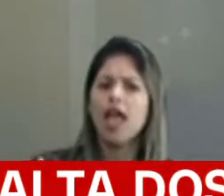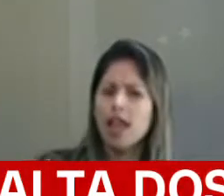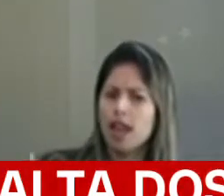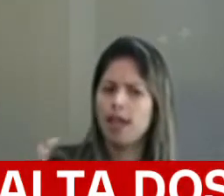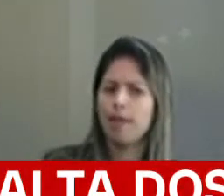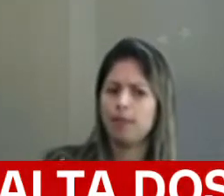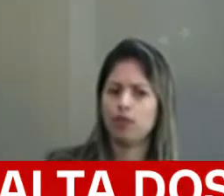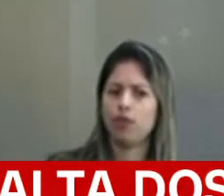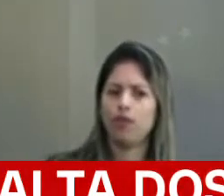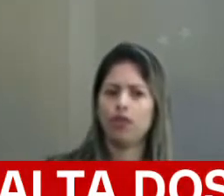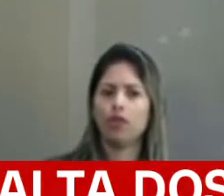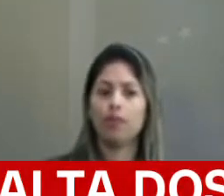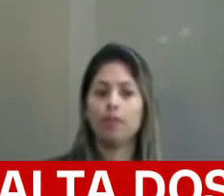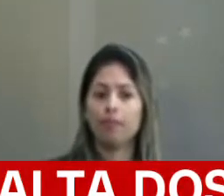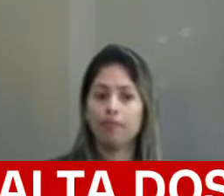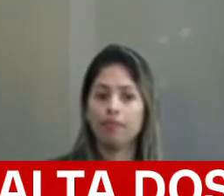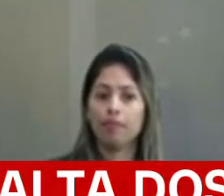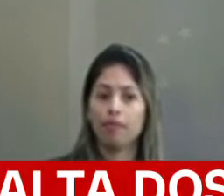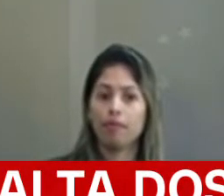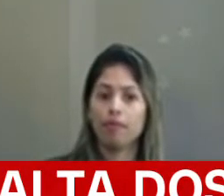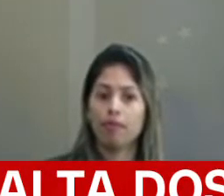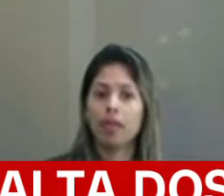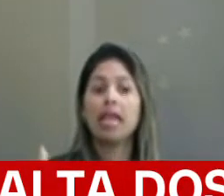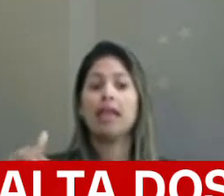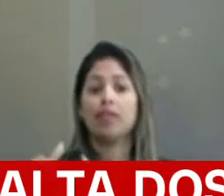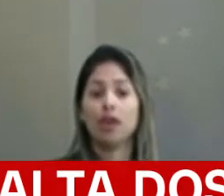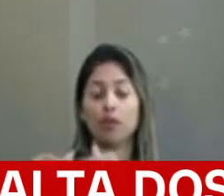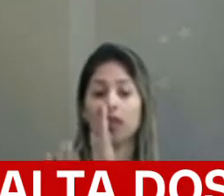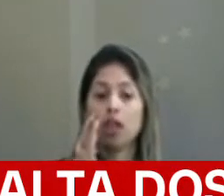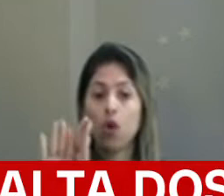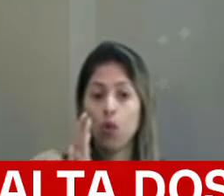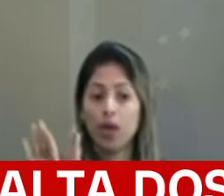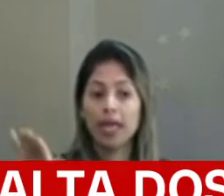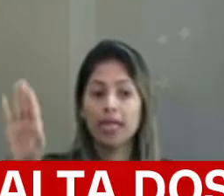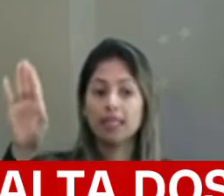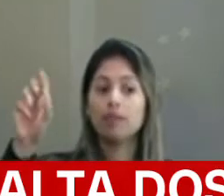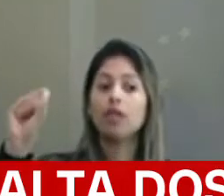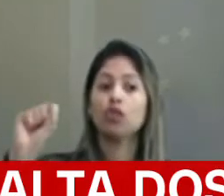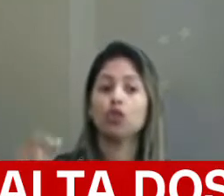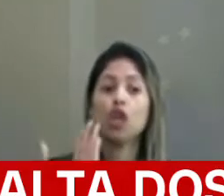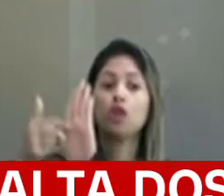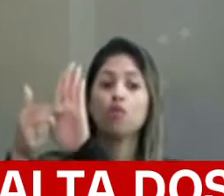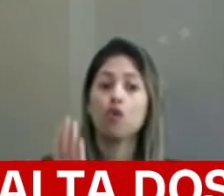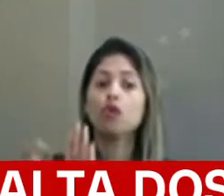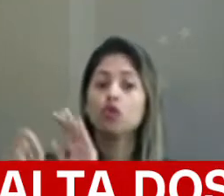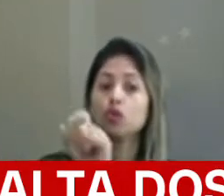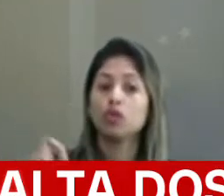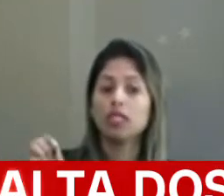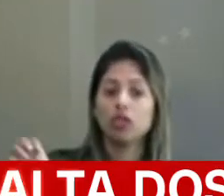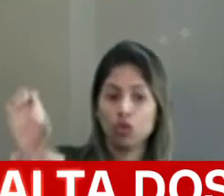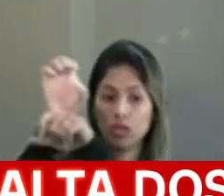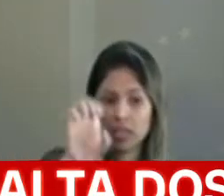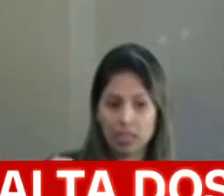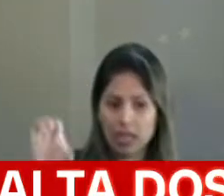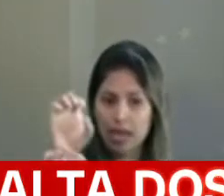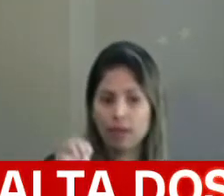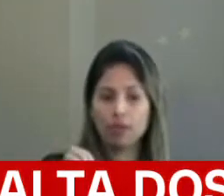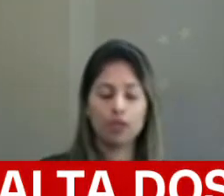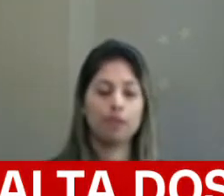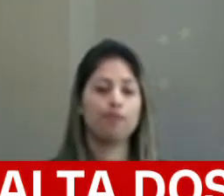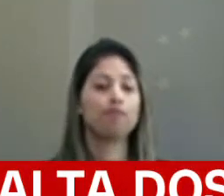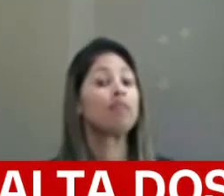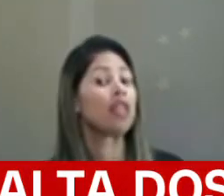absorvidos em face ao crescimento das receitas projetadas pelos estados. Sobre